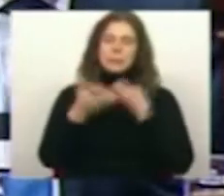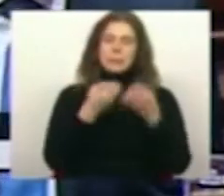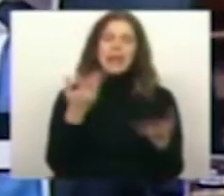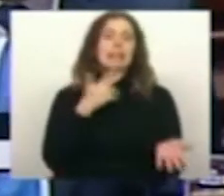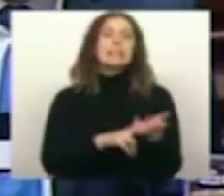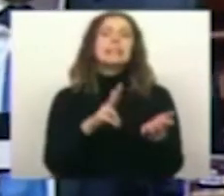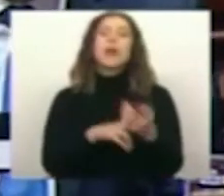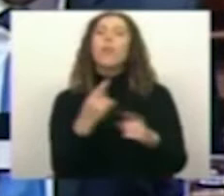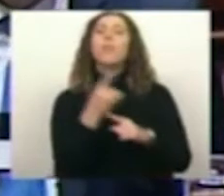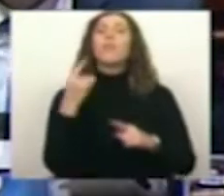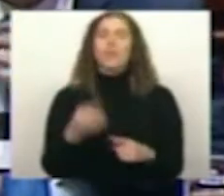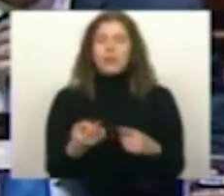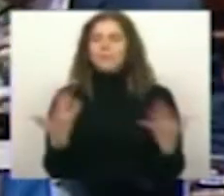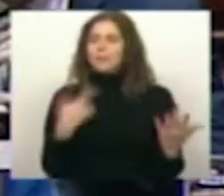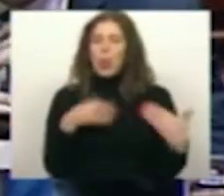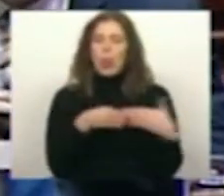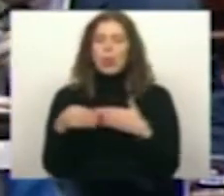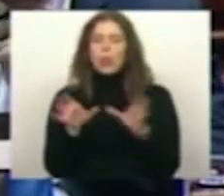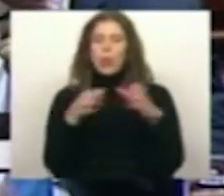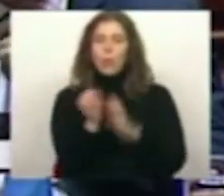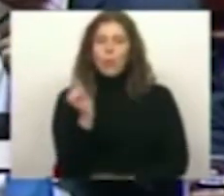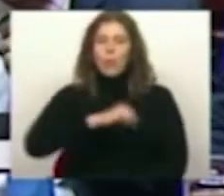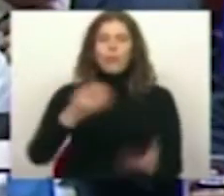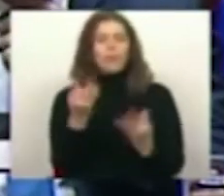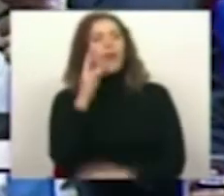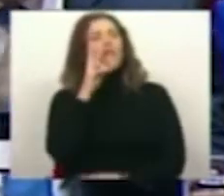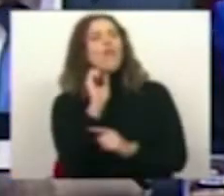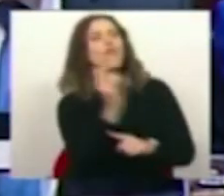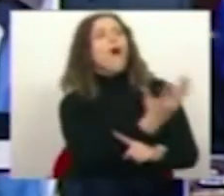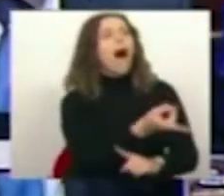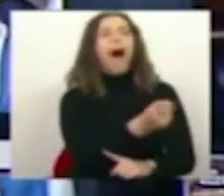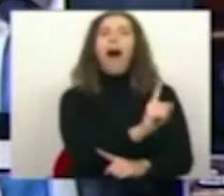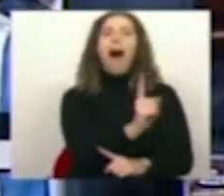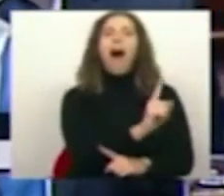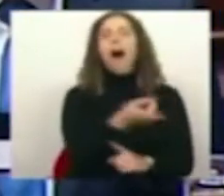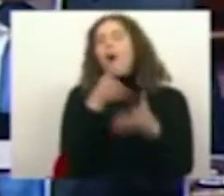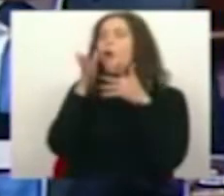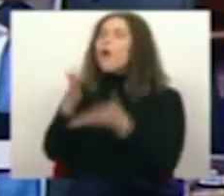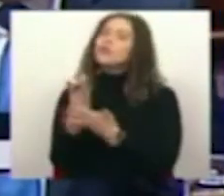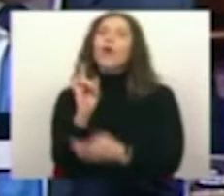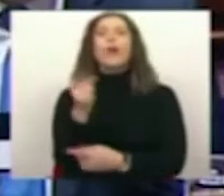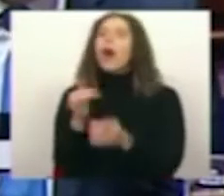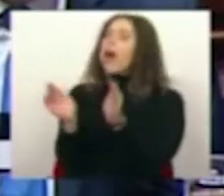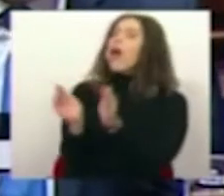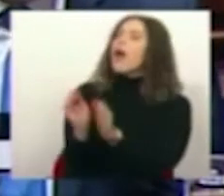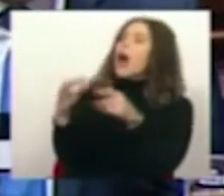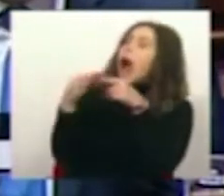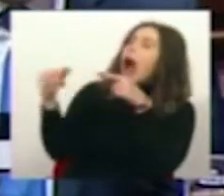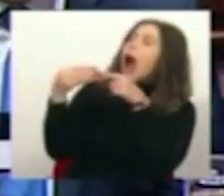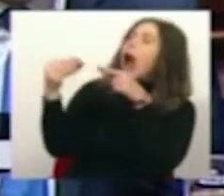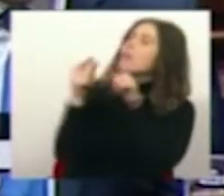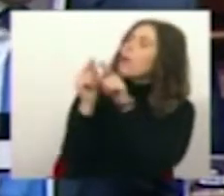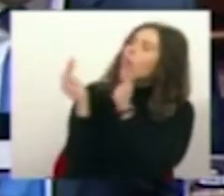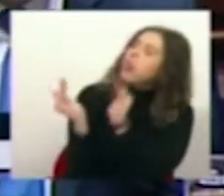explica a razão pela qual o líder da oposição, em vez de olhar para a floresta, se concentra num pequeno ramo de